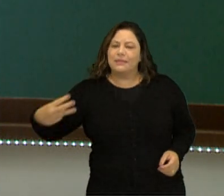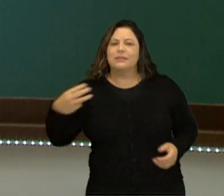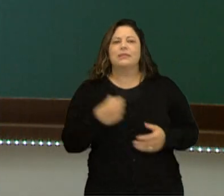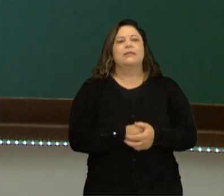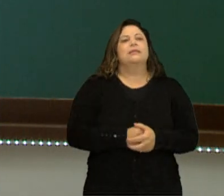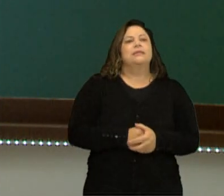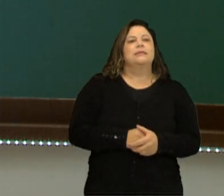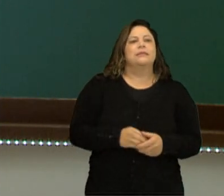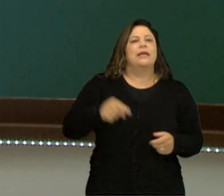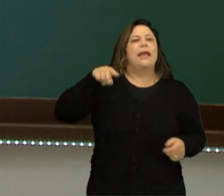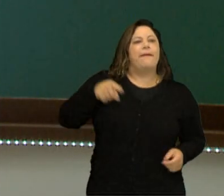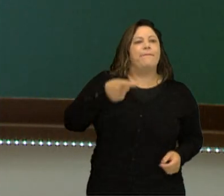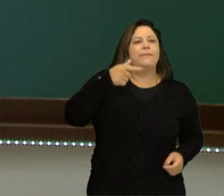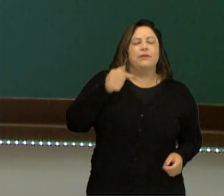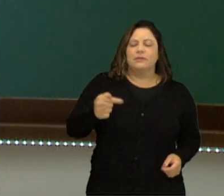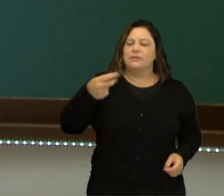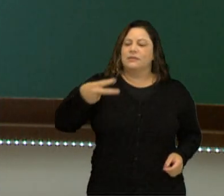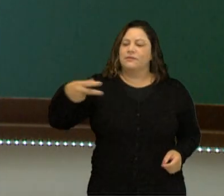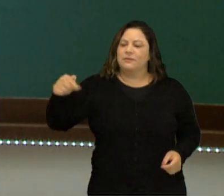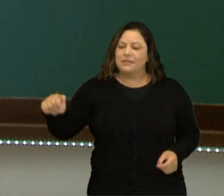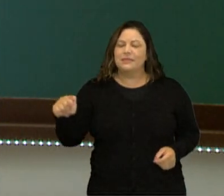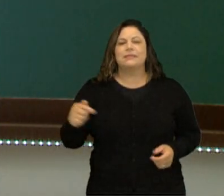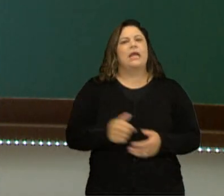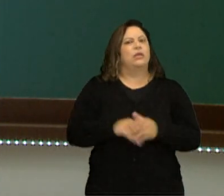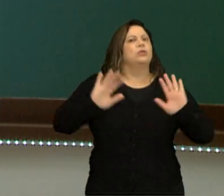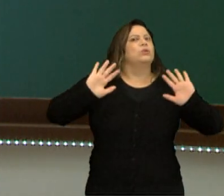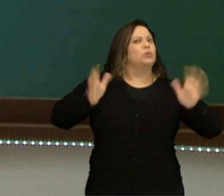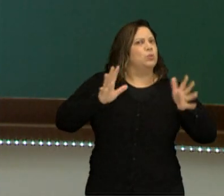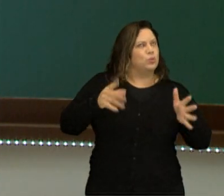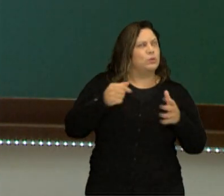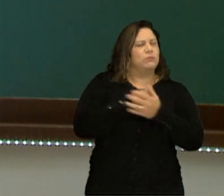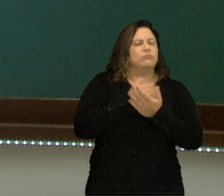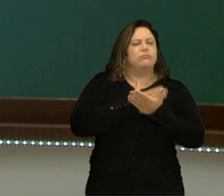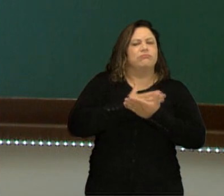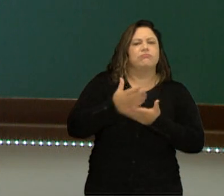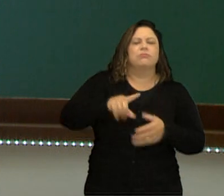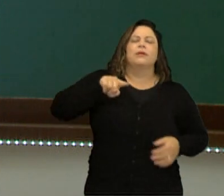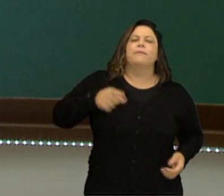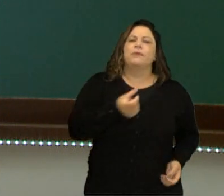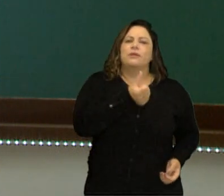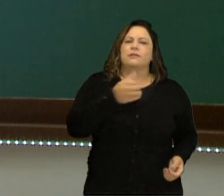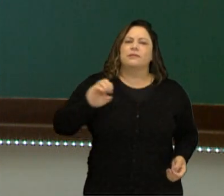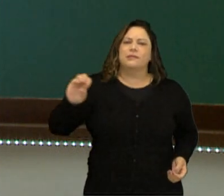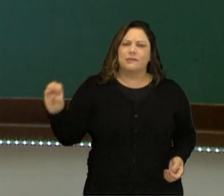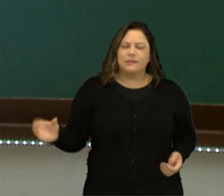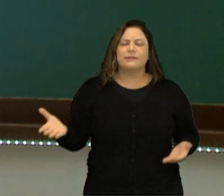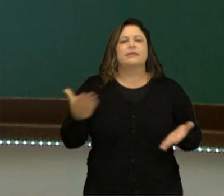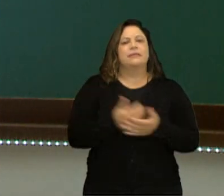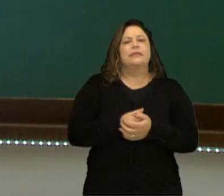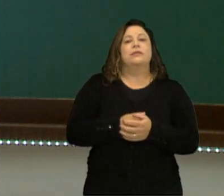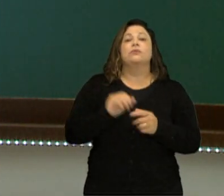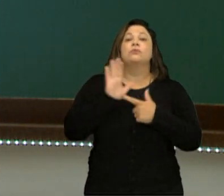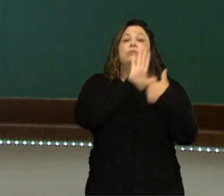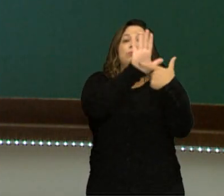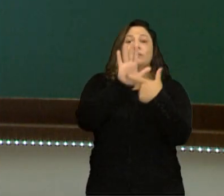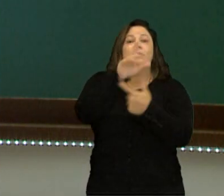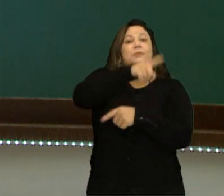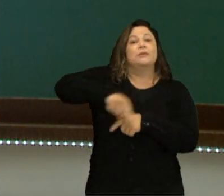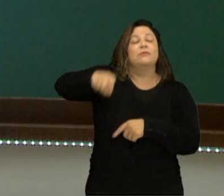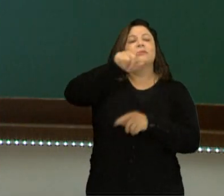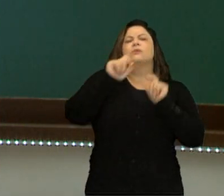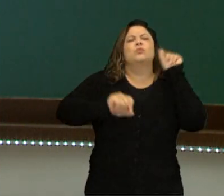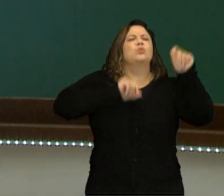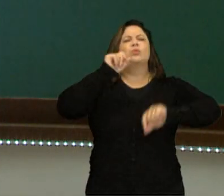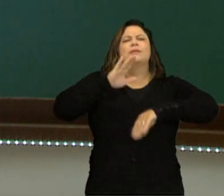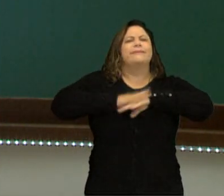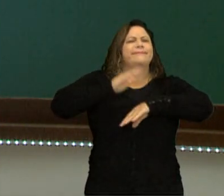1927. Veja que nós já estamos falando de meados de 1600. Vou mostrar para você o que ele